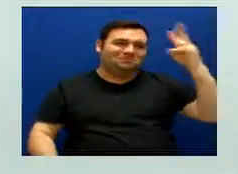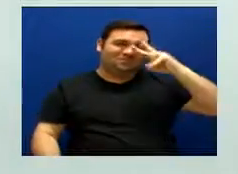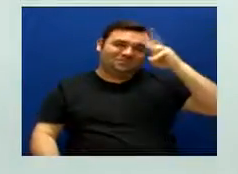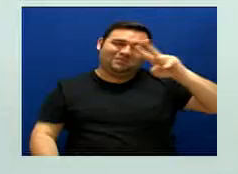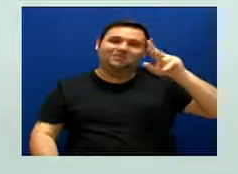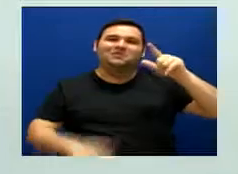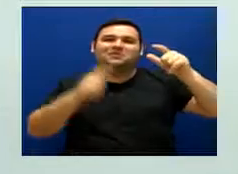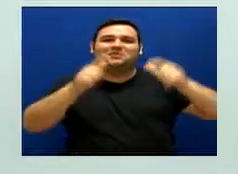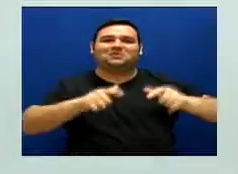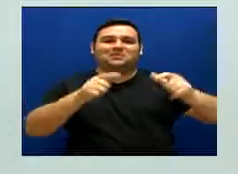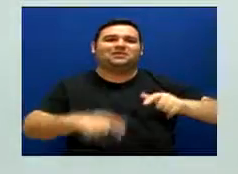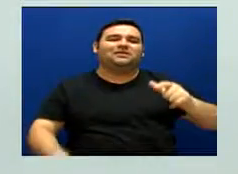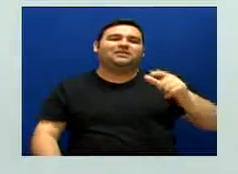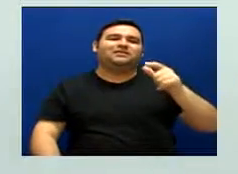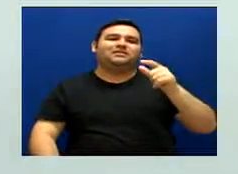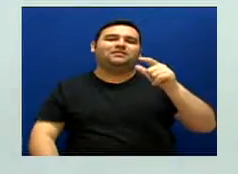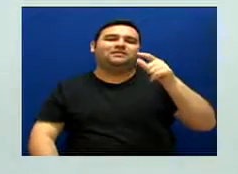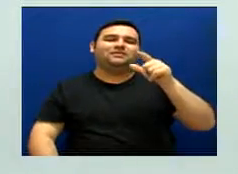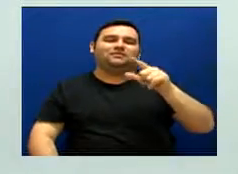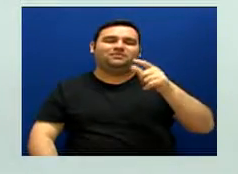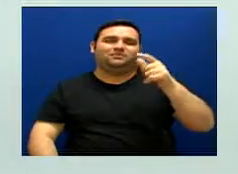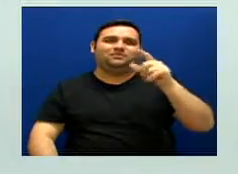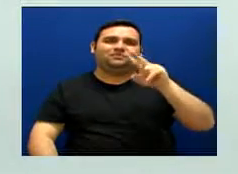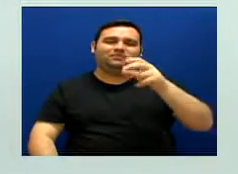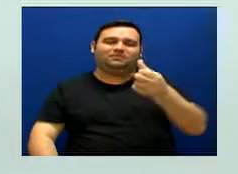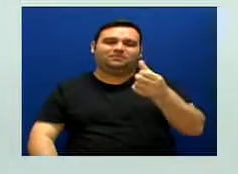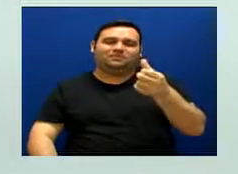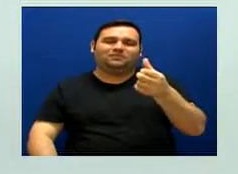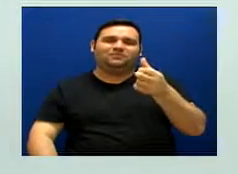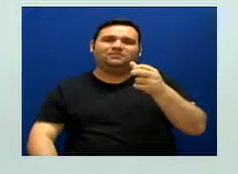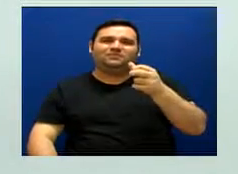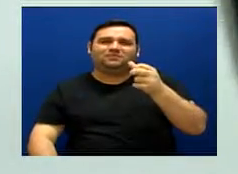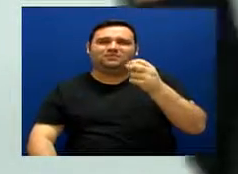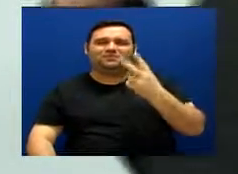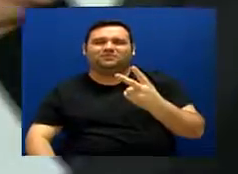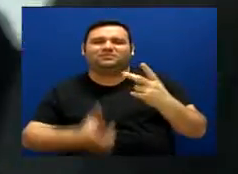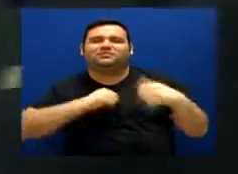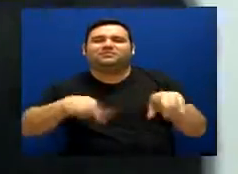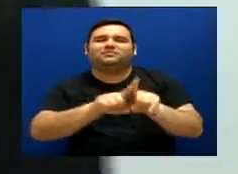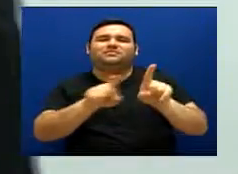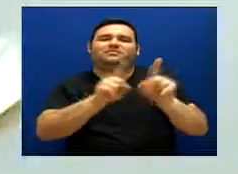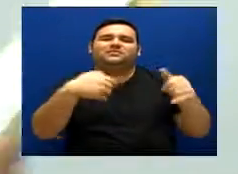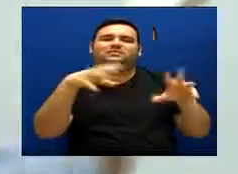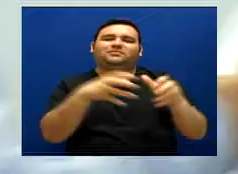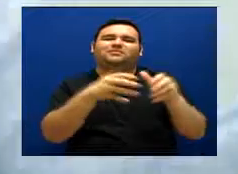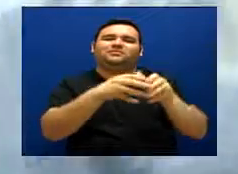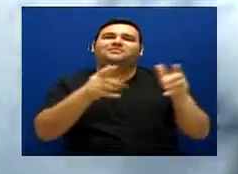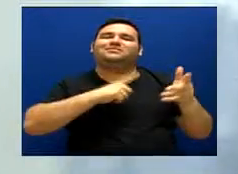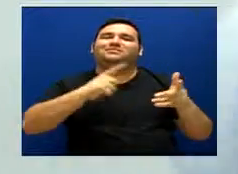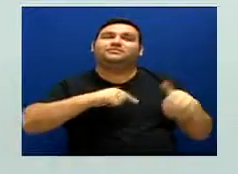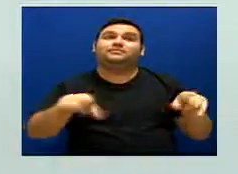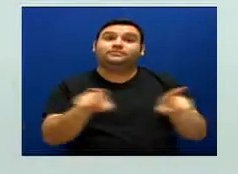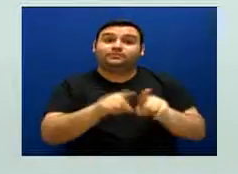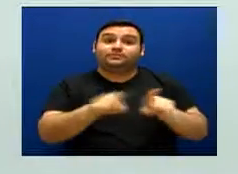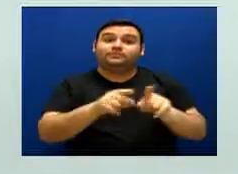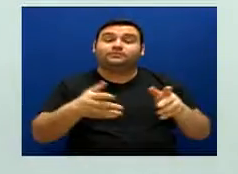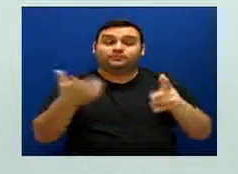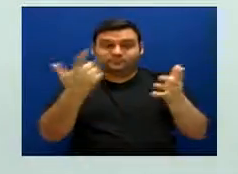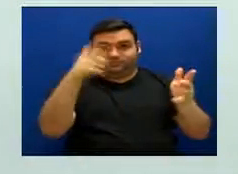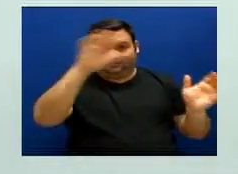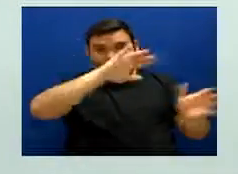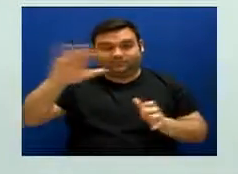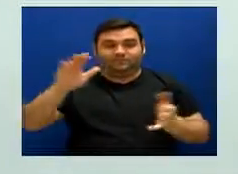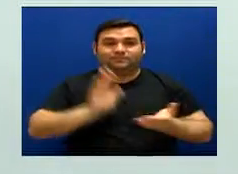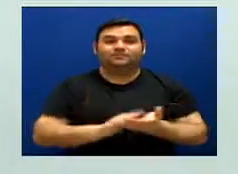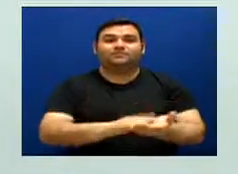hoje na Vila Hortência. Aliás, onde ele estiver aí, de certeza está muito feliz com essa sessão do São Bento. Eu quero mandar um voto de congratulações